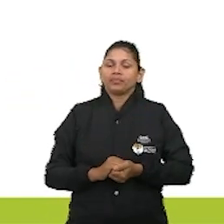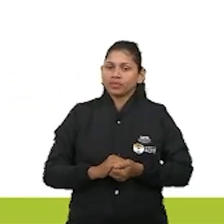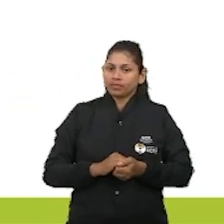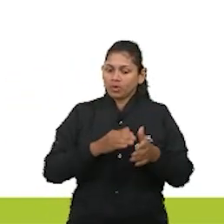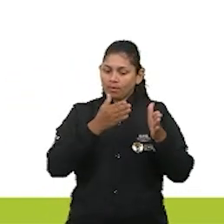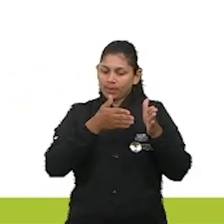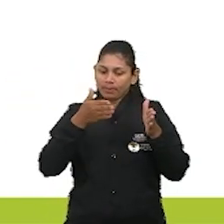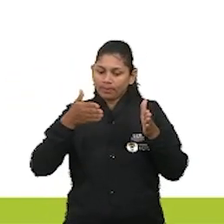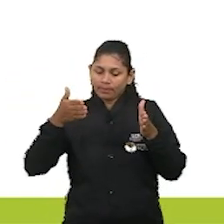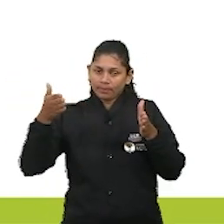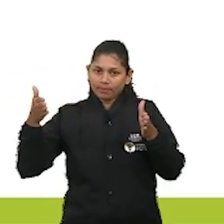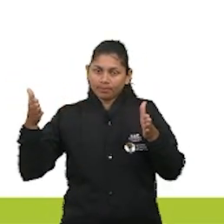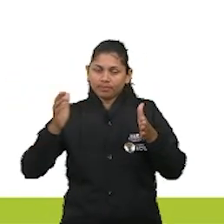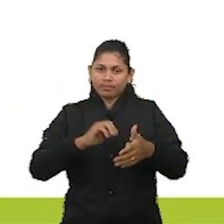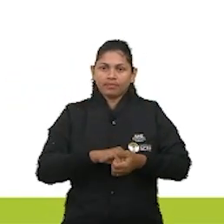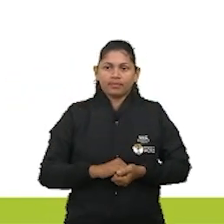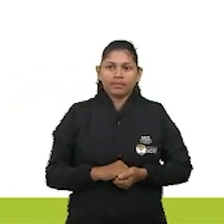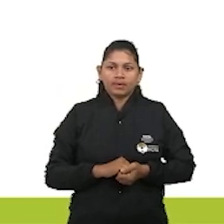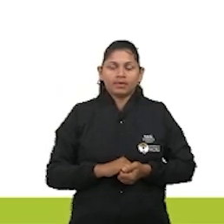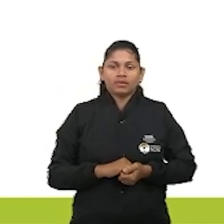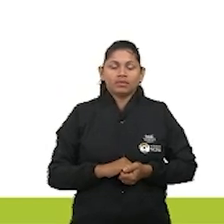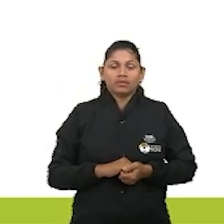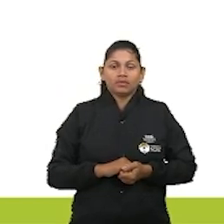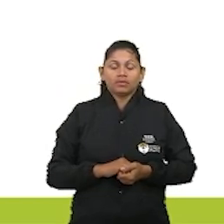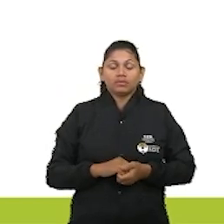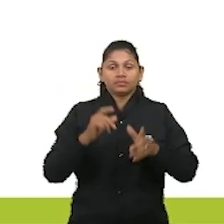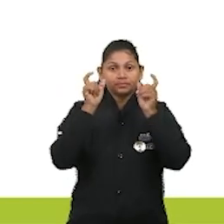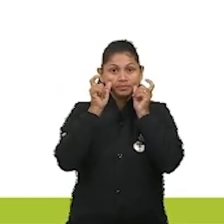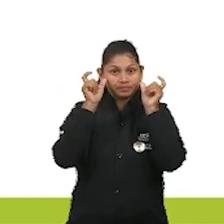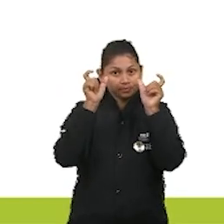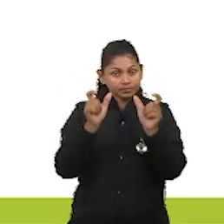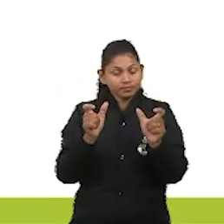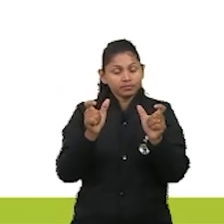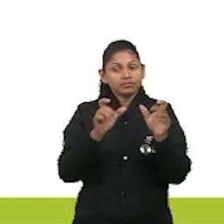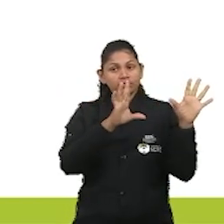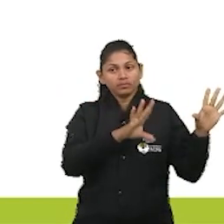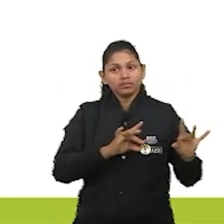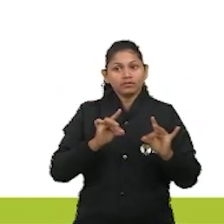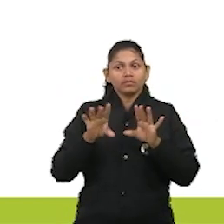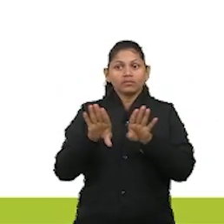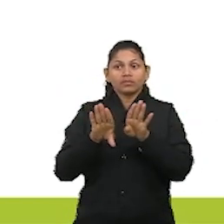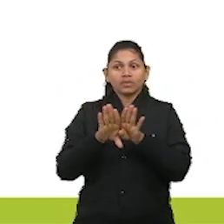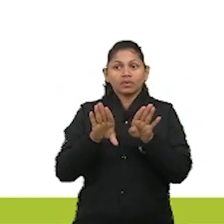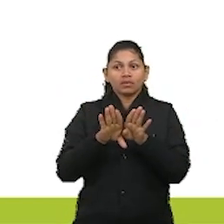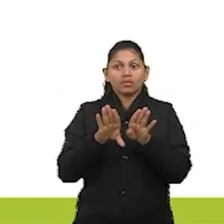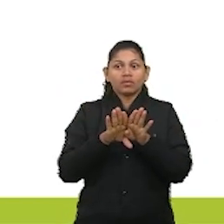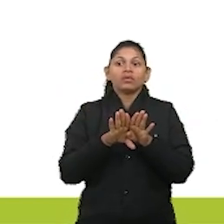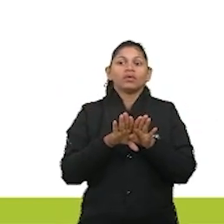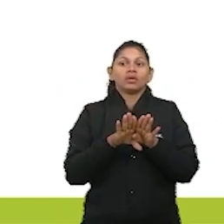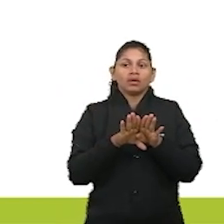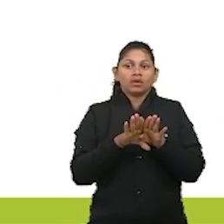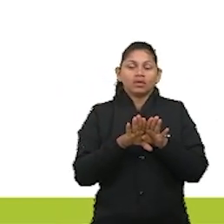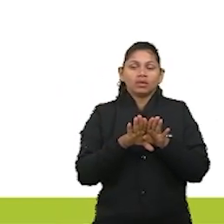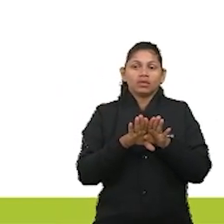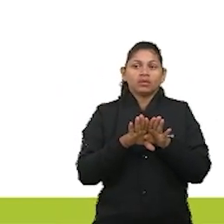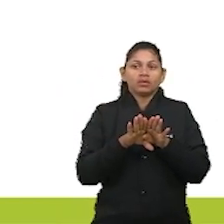ordem. E aí tá. Outra observação que eu venho trazendo para vocês, que eu coloquei até ali, isso aqui não vem na questão, eu coloquei essa observação,